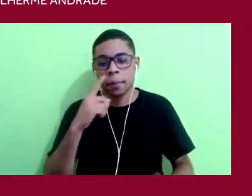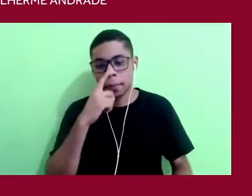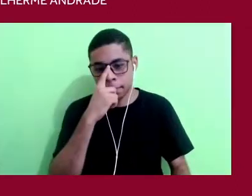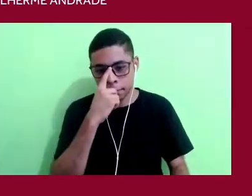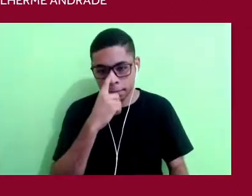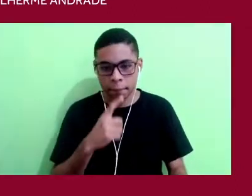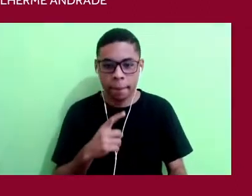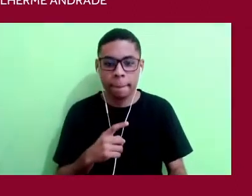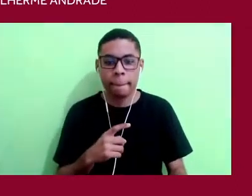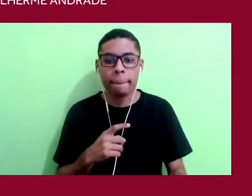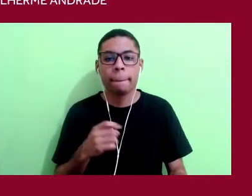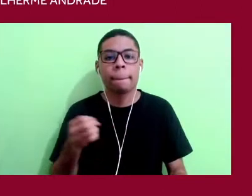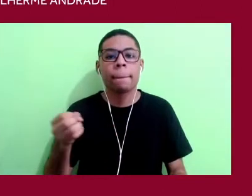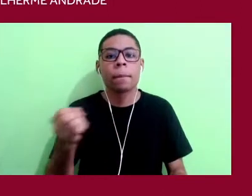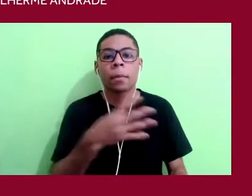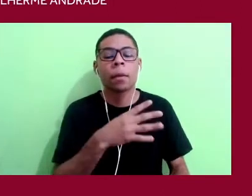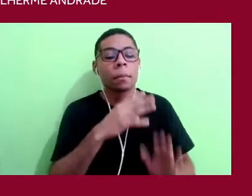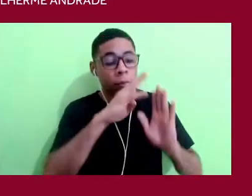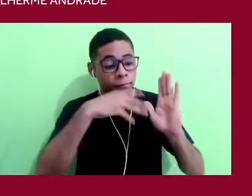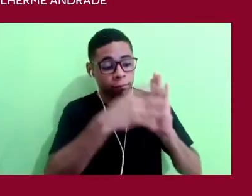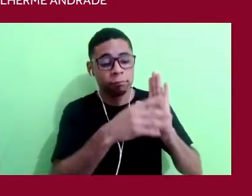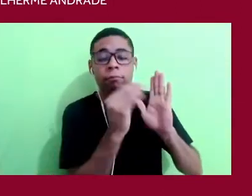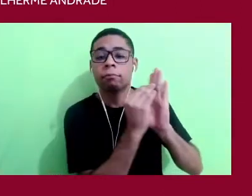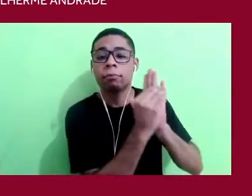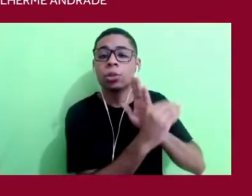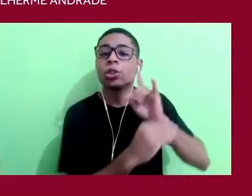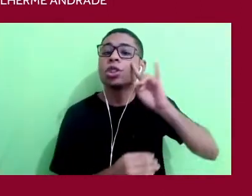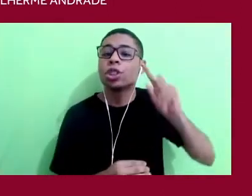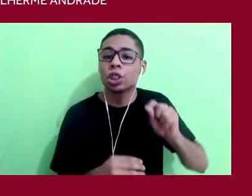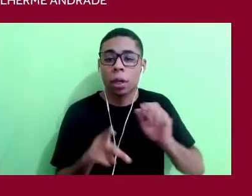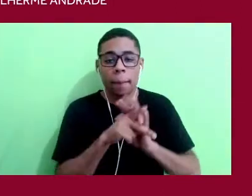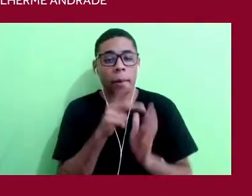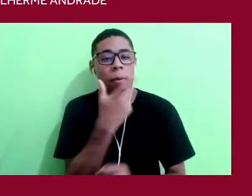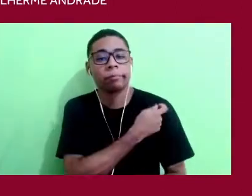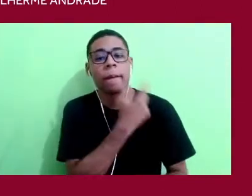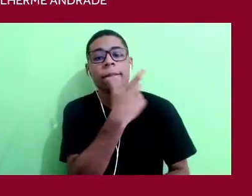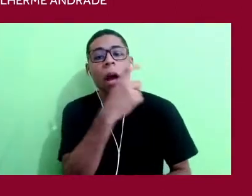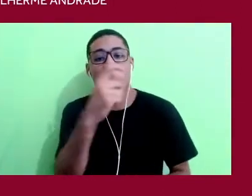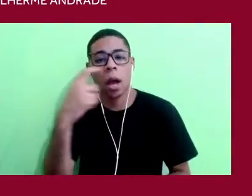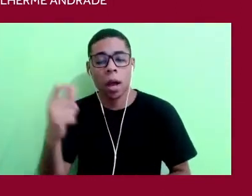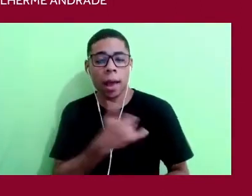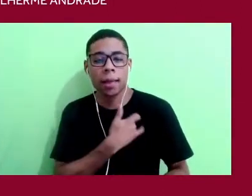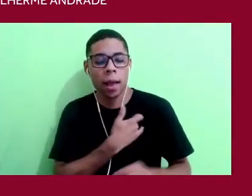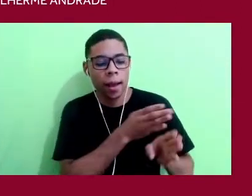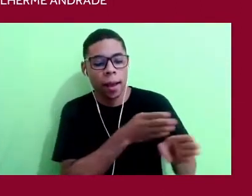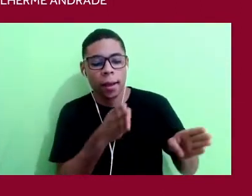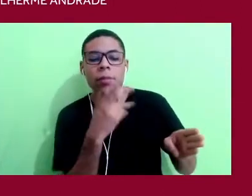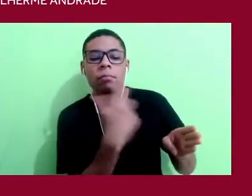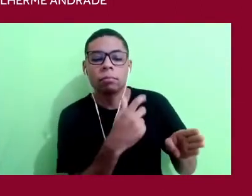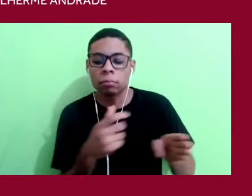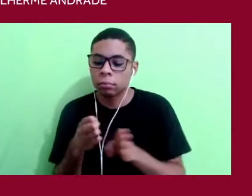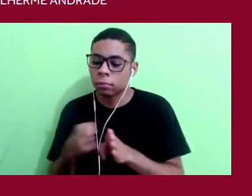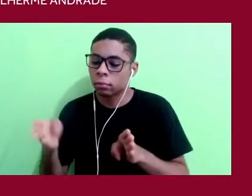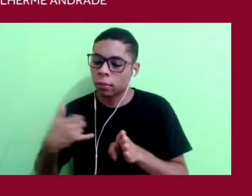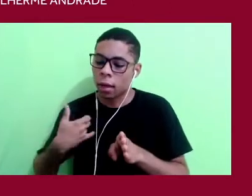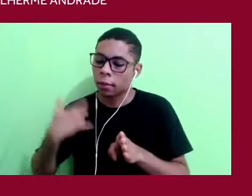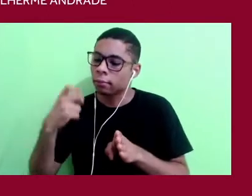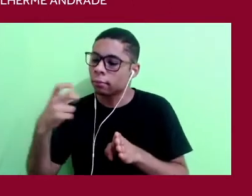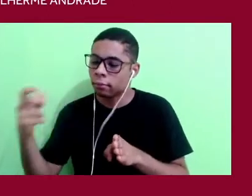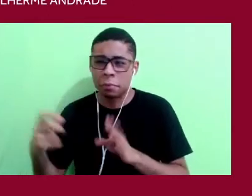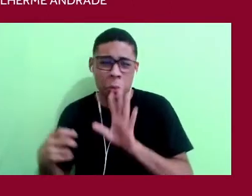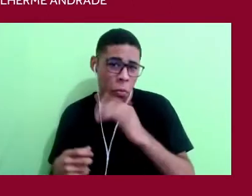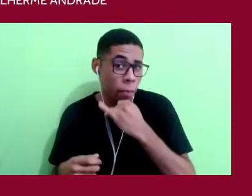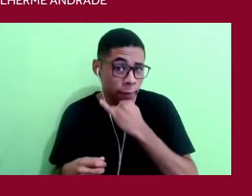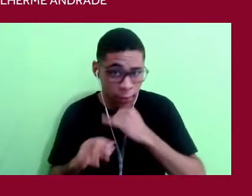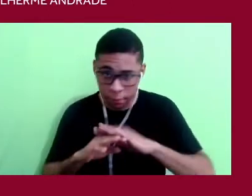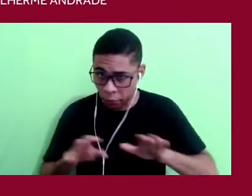esse novo calendário de vacinação. Estou usando um exemplo, tá, gente? Só para ilustrar. E aí eu tenho